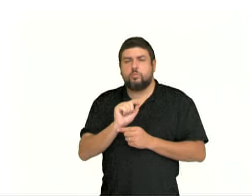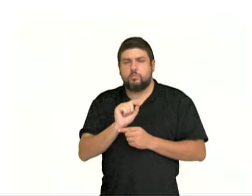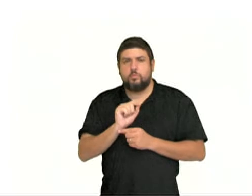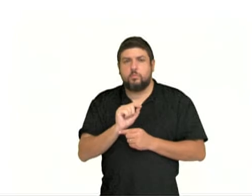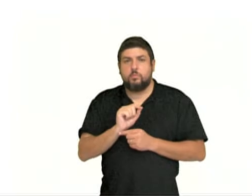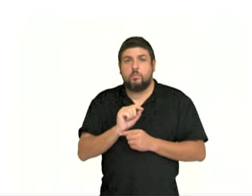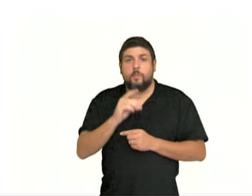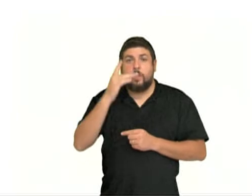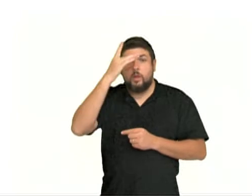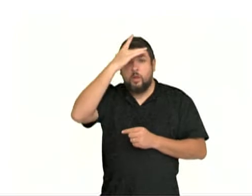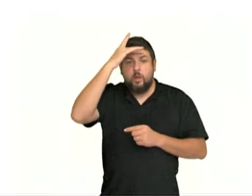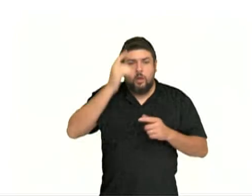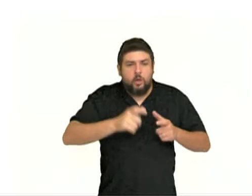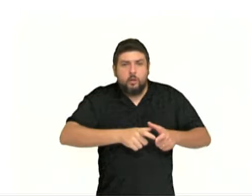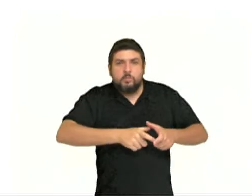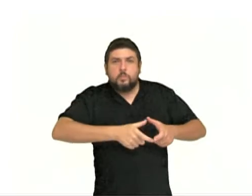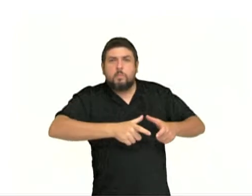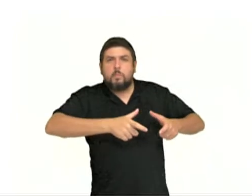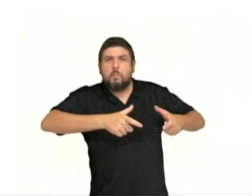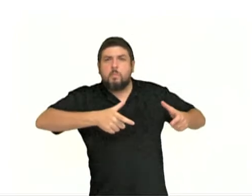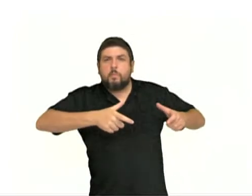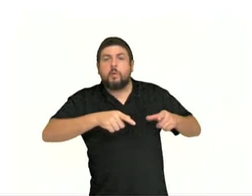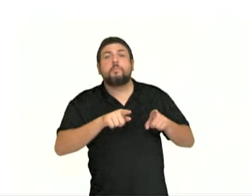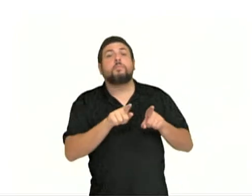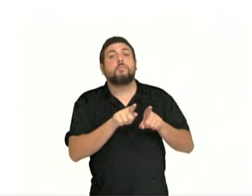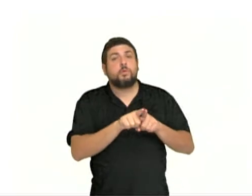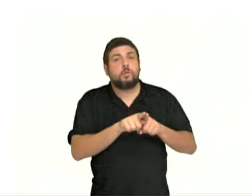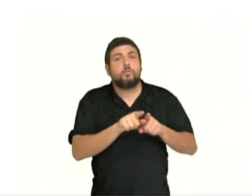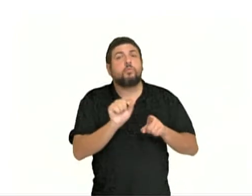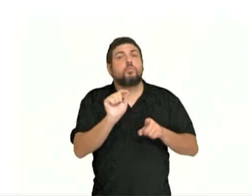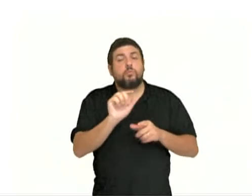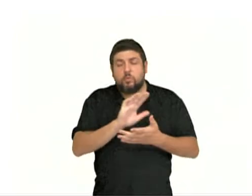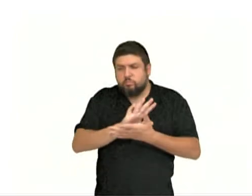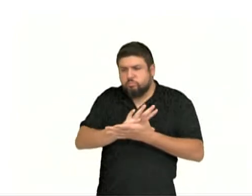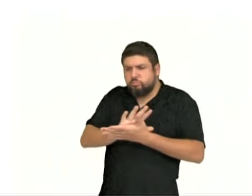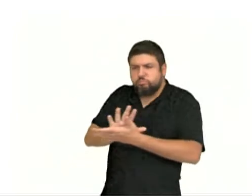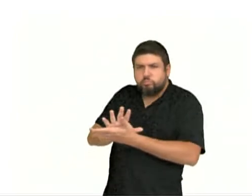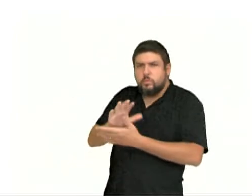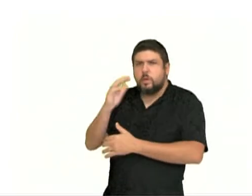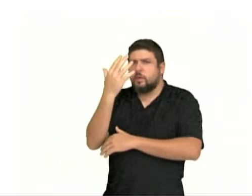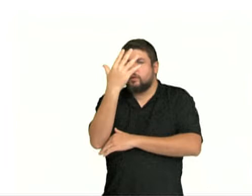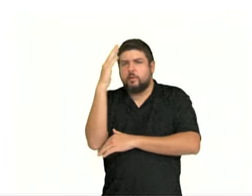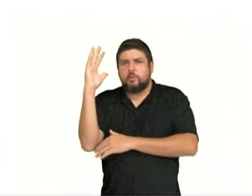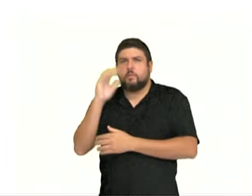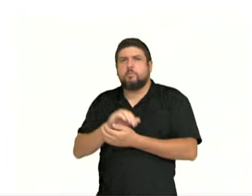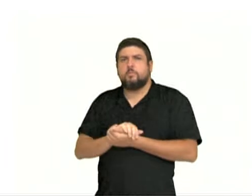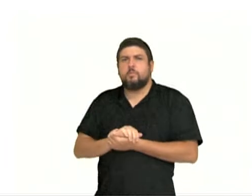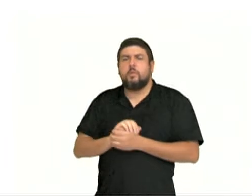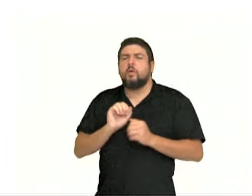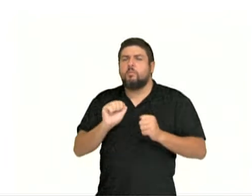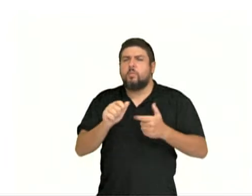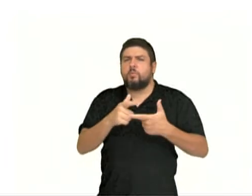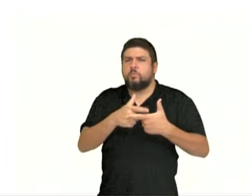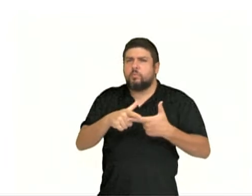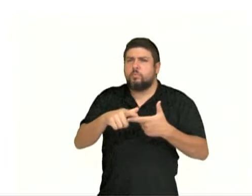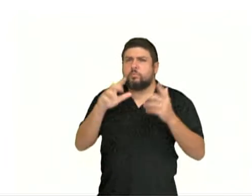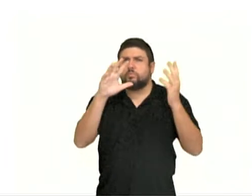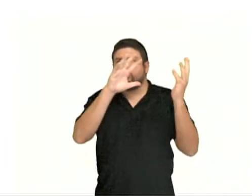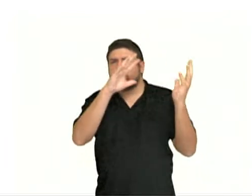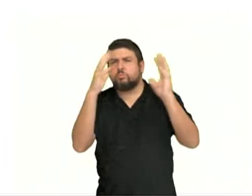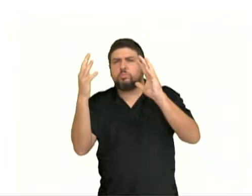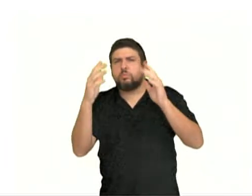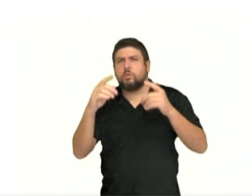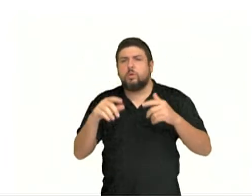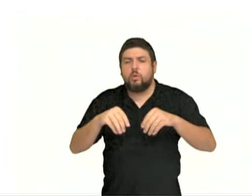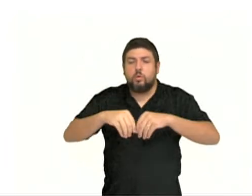de habitantes na terra também gera impactos ambientais podemos prejudicar o clima o solo e os recursos